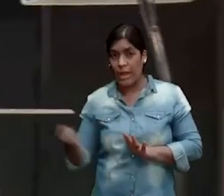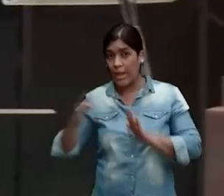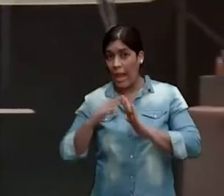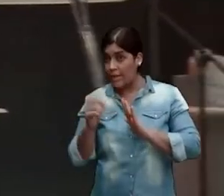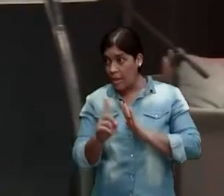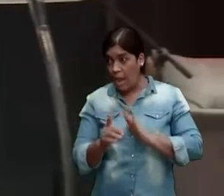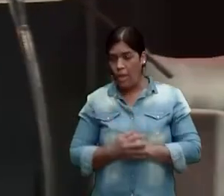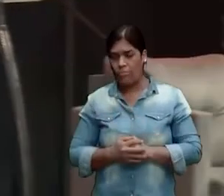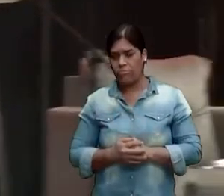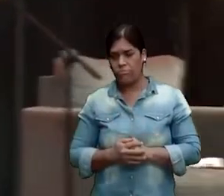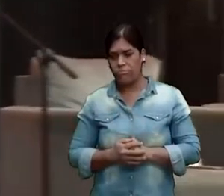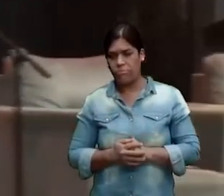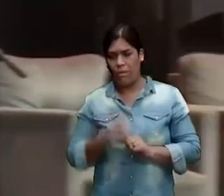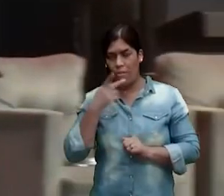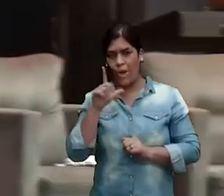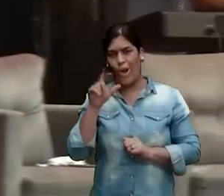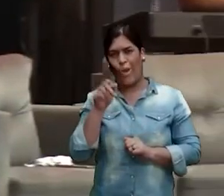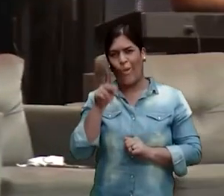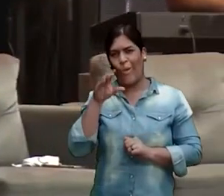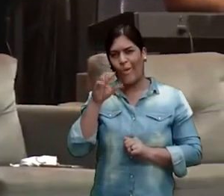vão fazer um Lock Down